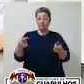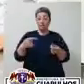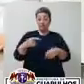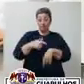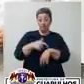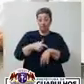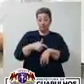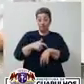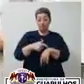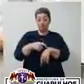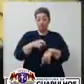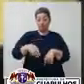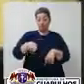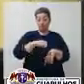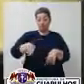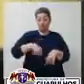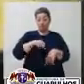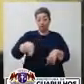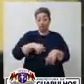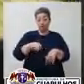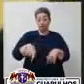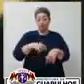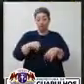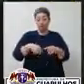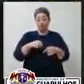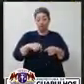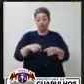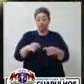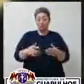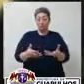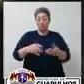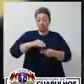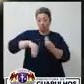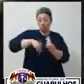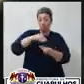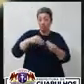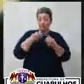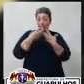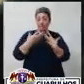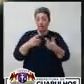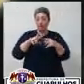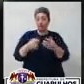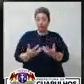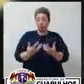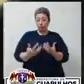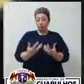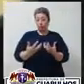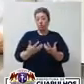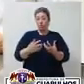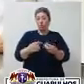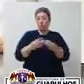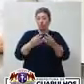Bom, nesse ponto aqui, ó, a Marulha está misturando aqui na panela para incorporar bem. Agora vai